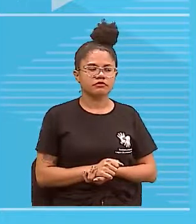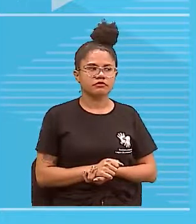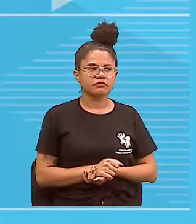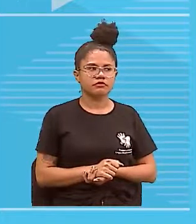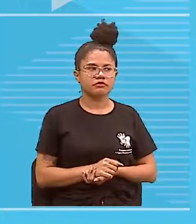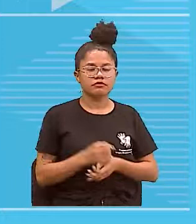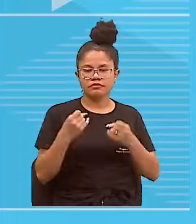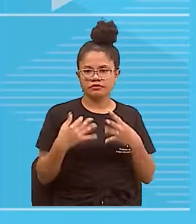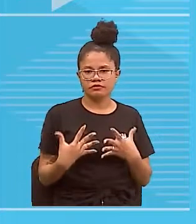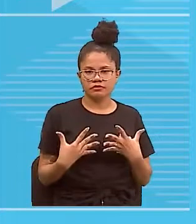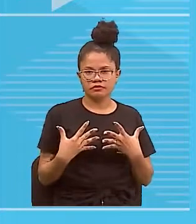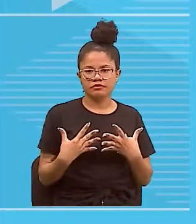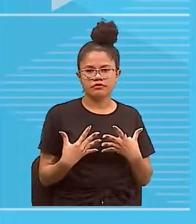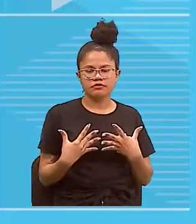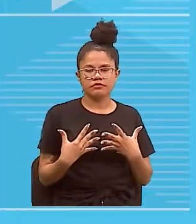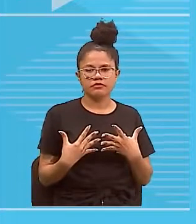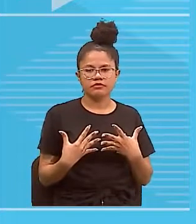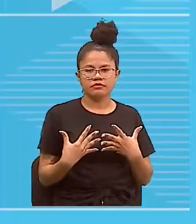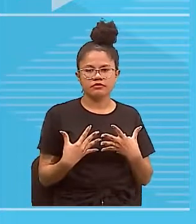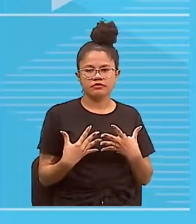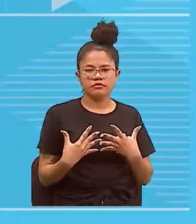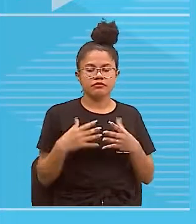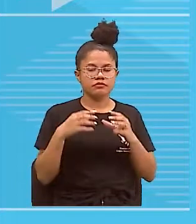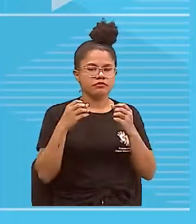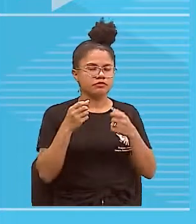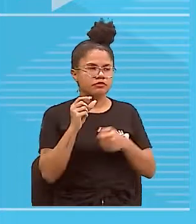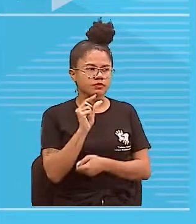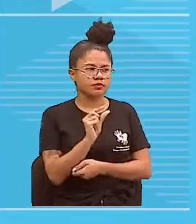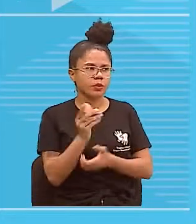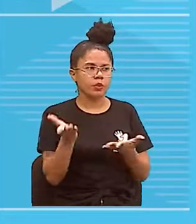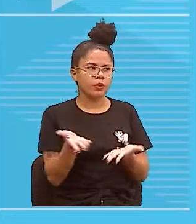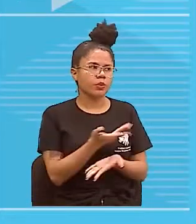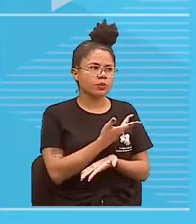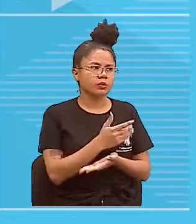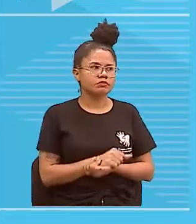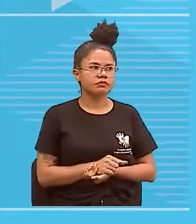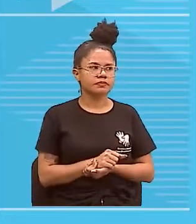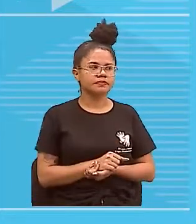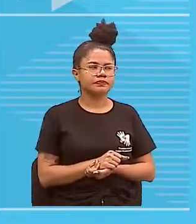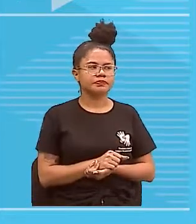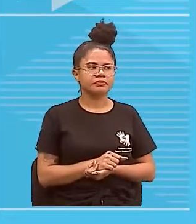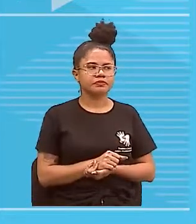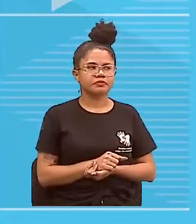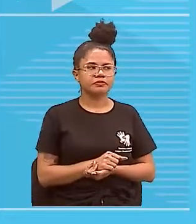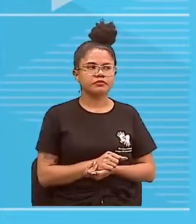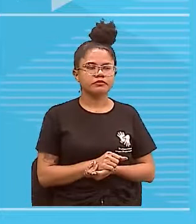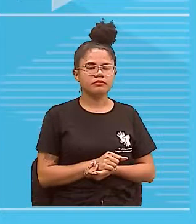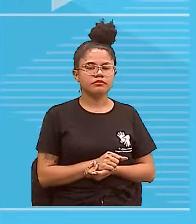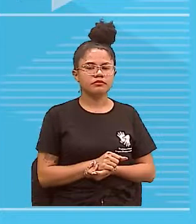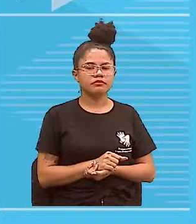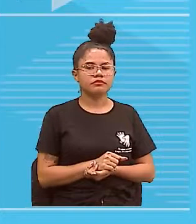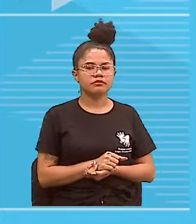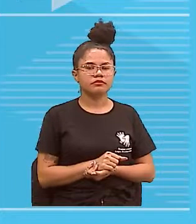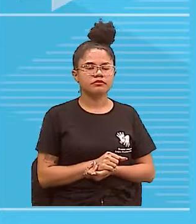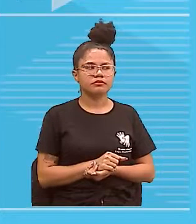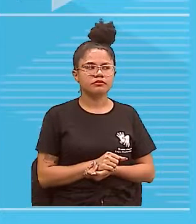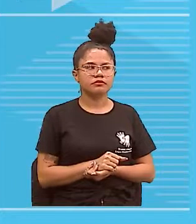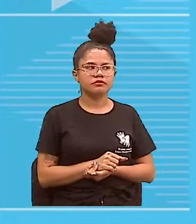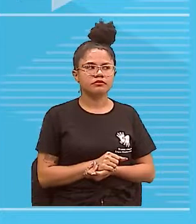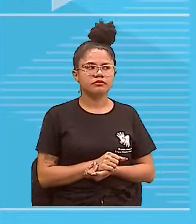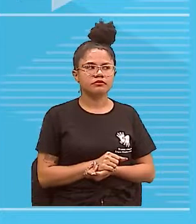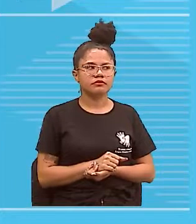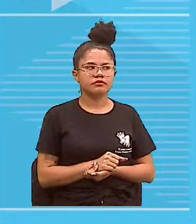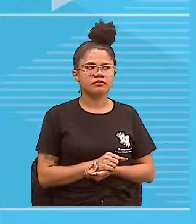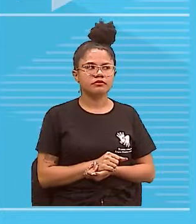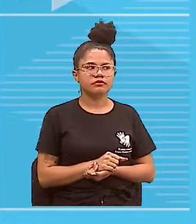dessa parte né tu gostei nos outros você outros pronomes a gente vai